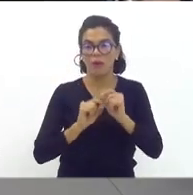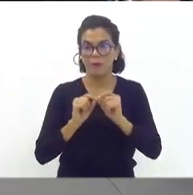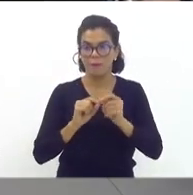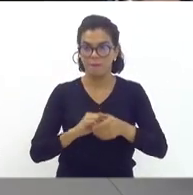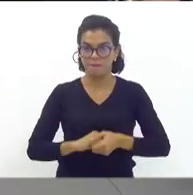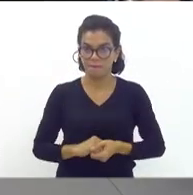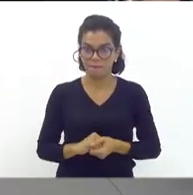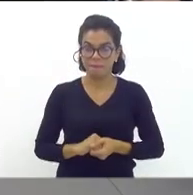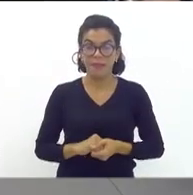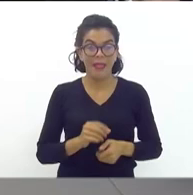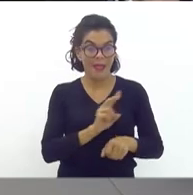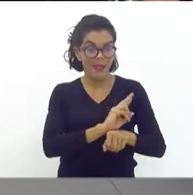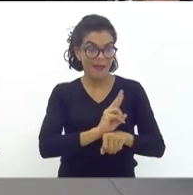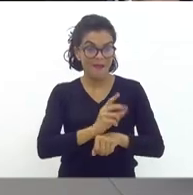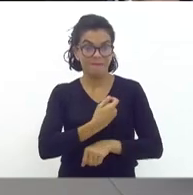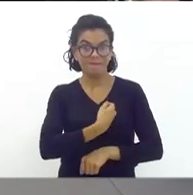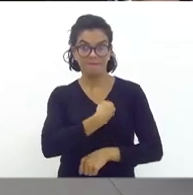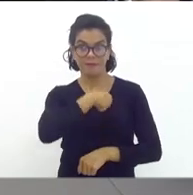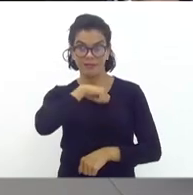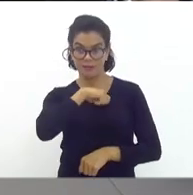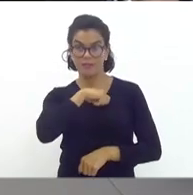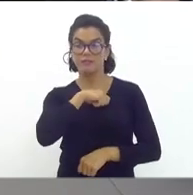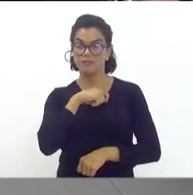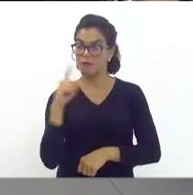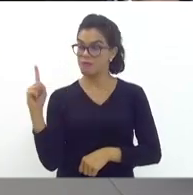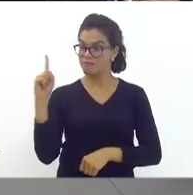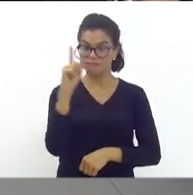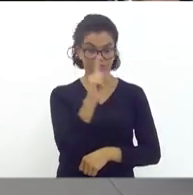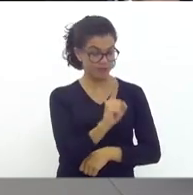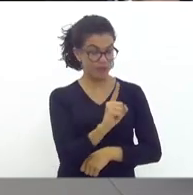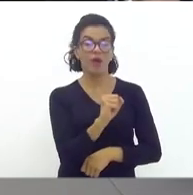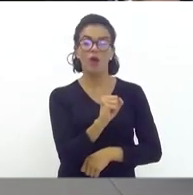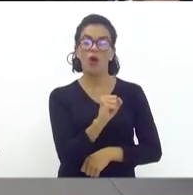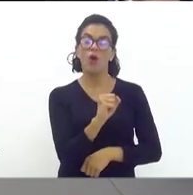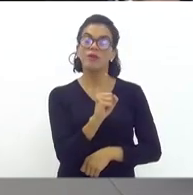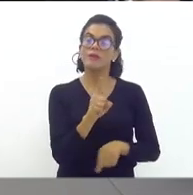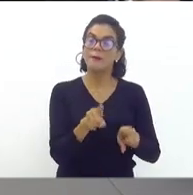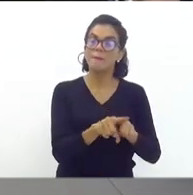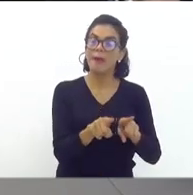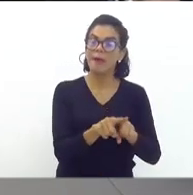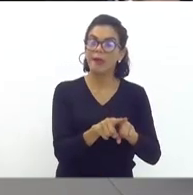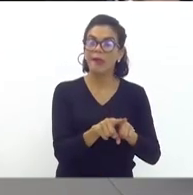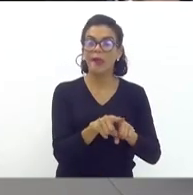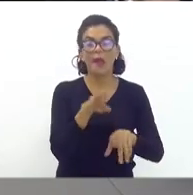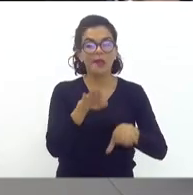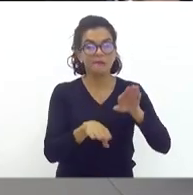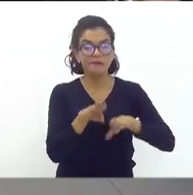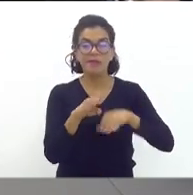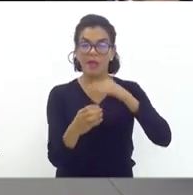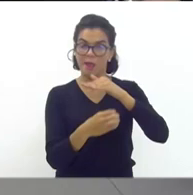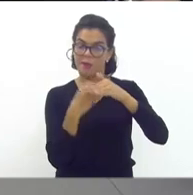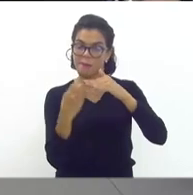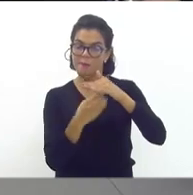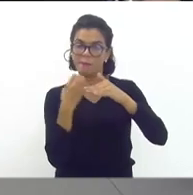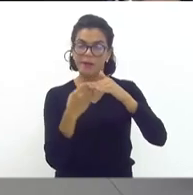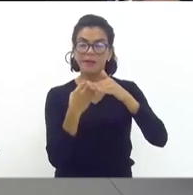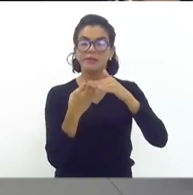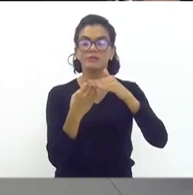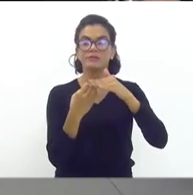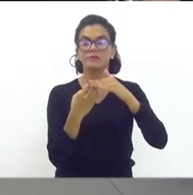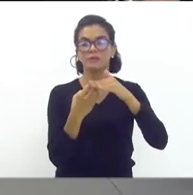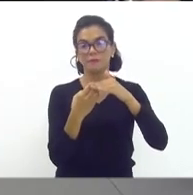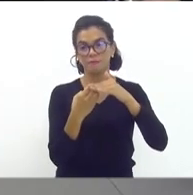as fiscalizações quando aconteciam e quando supostamente é a concessionária entendia que